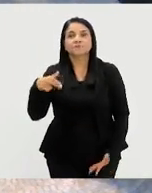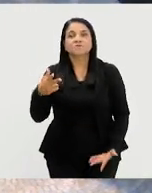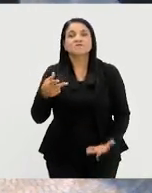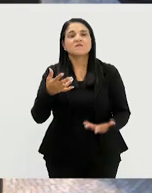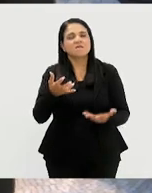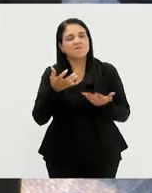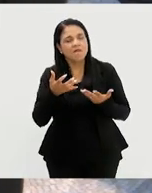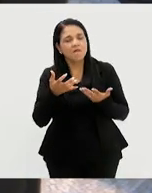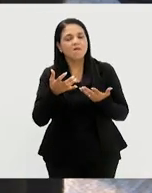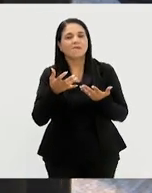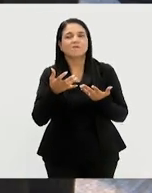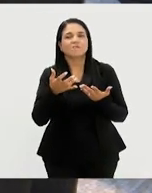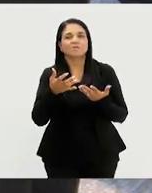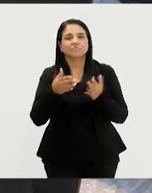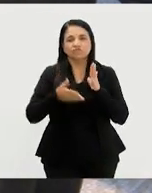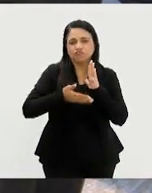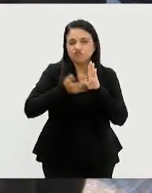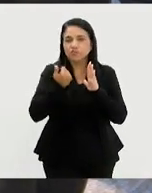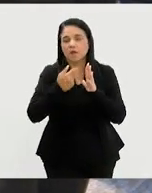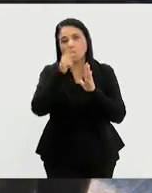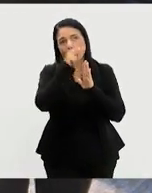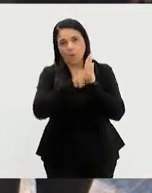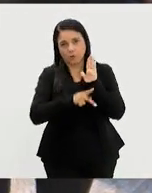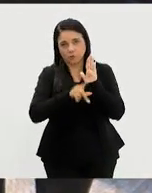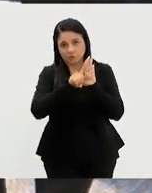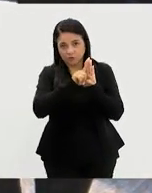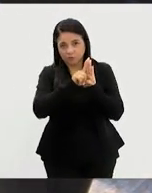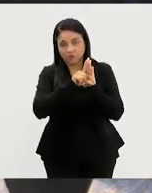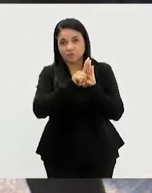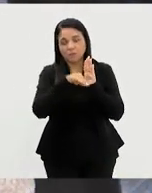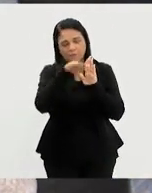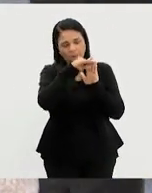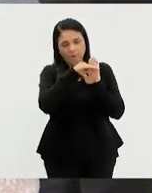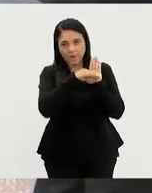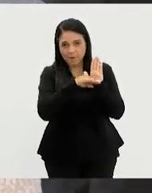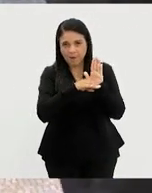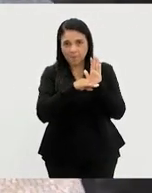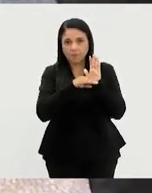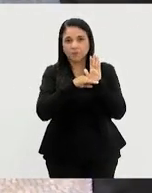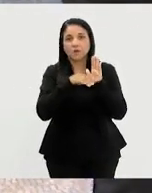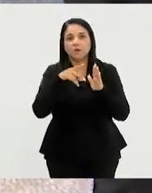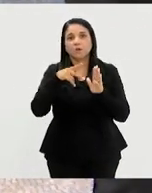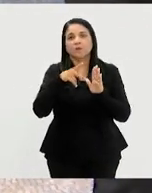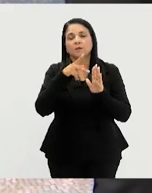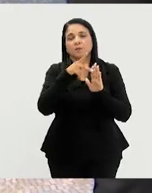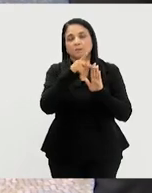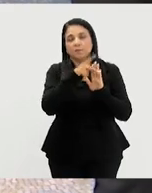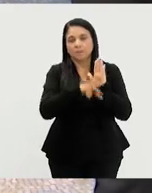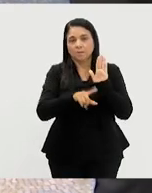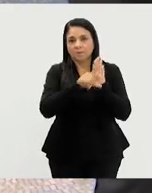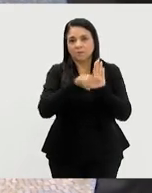também fazer aqui a retirada do meu projeto entendeu de pauta tá o PL eh